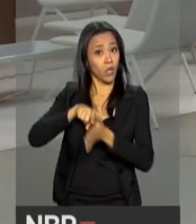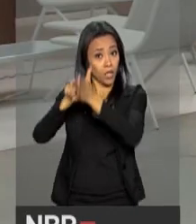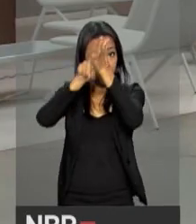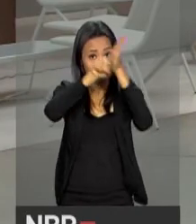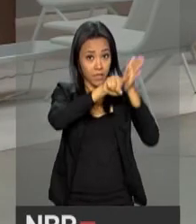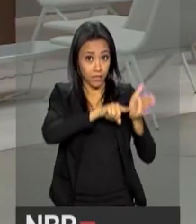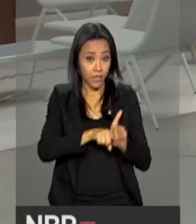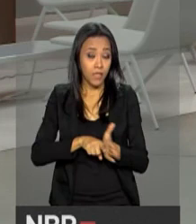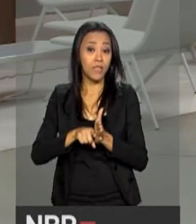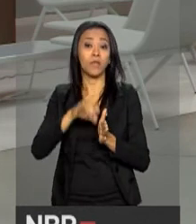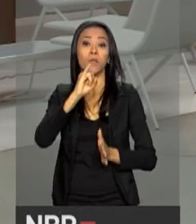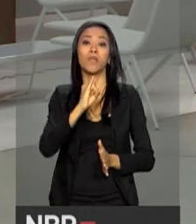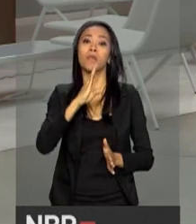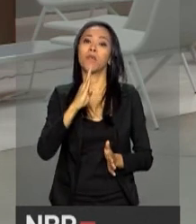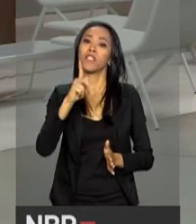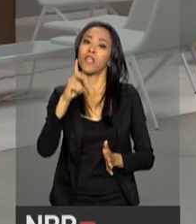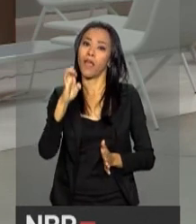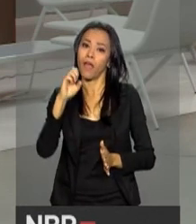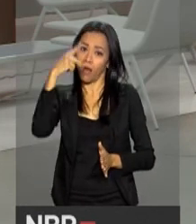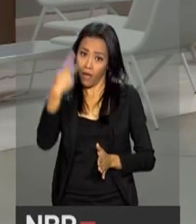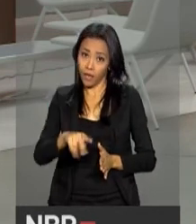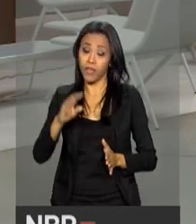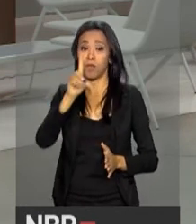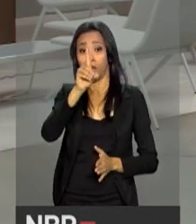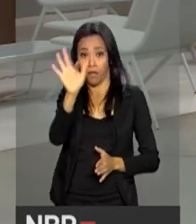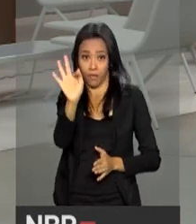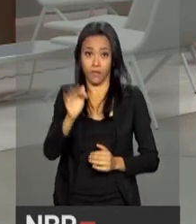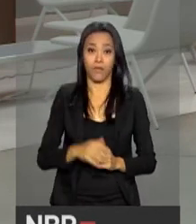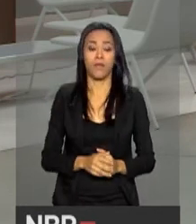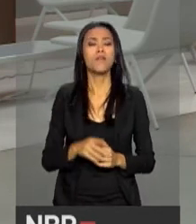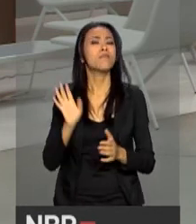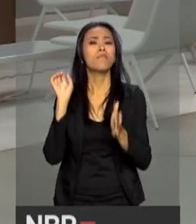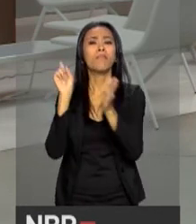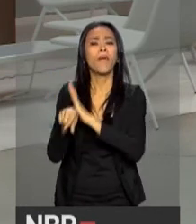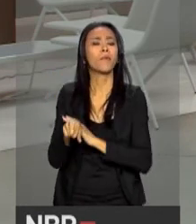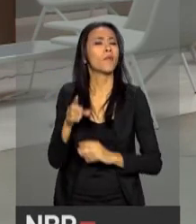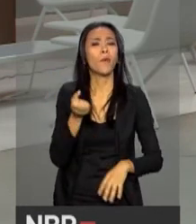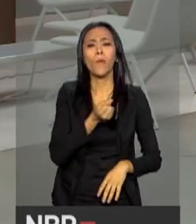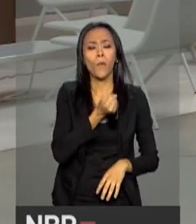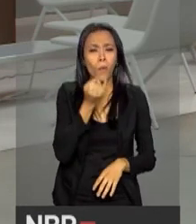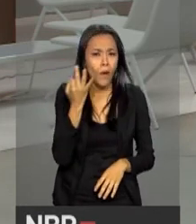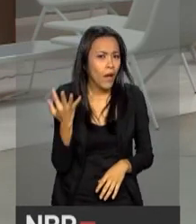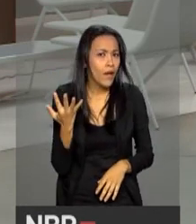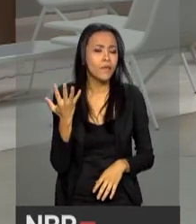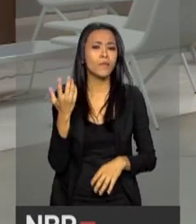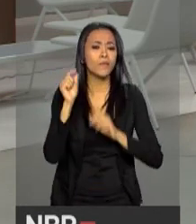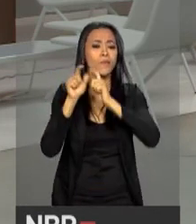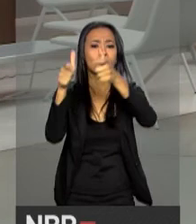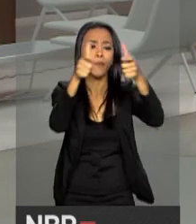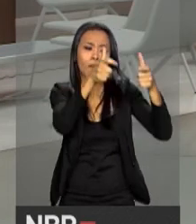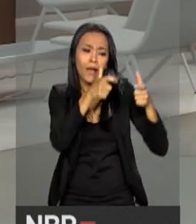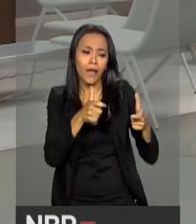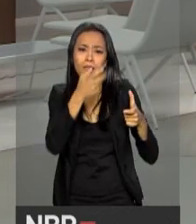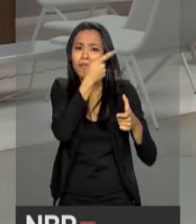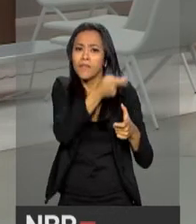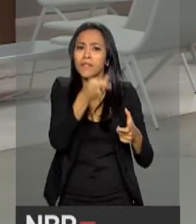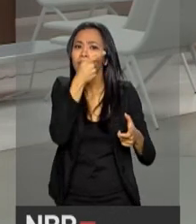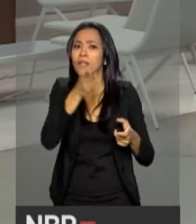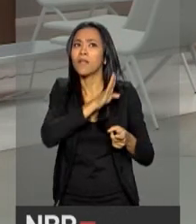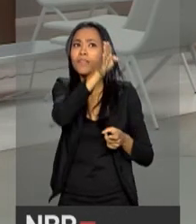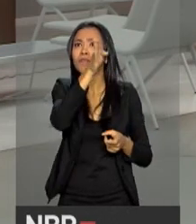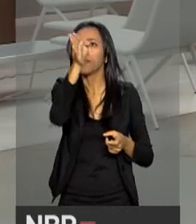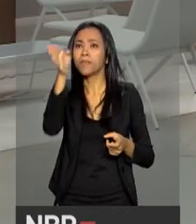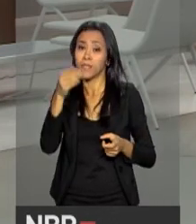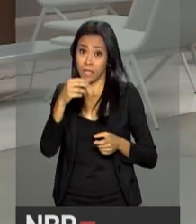do ibge e no distrito federal mônica quais vão ser de fato os estabelecimentos visitados durante